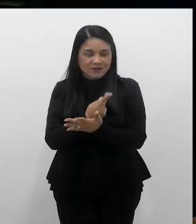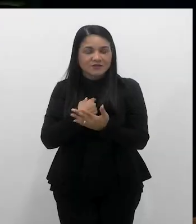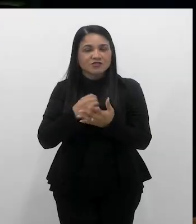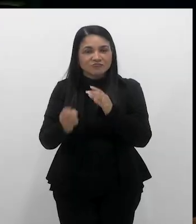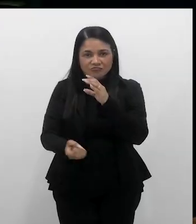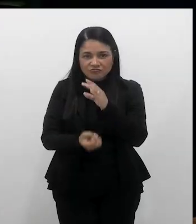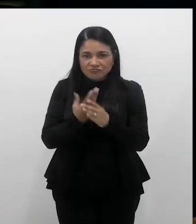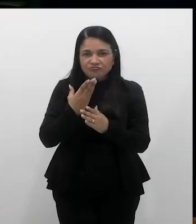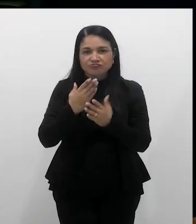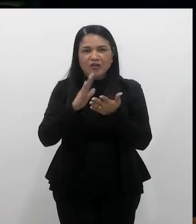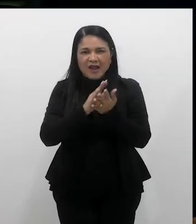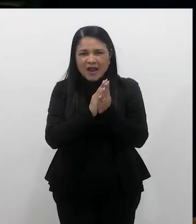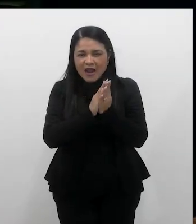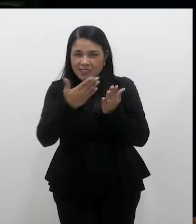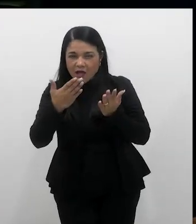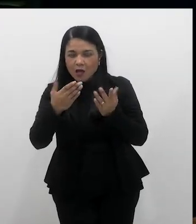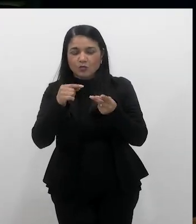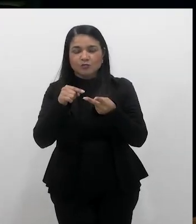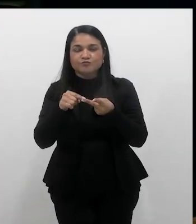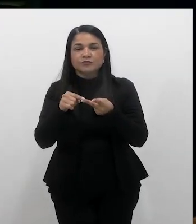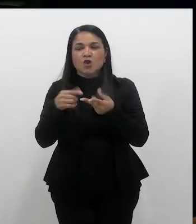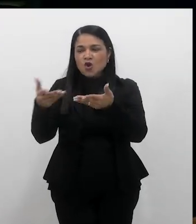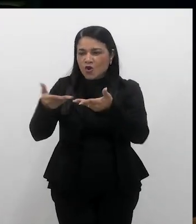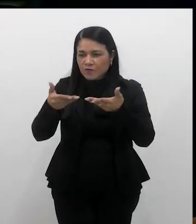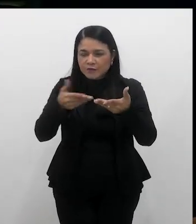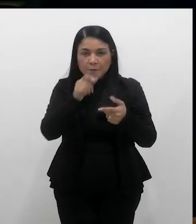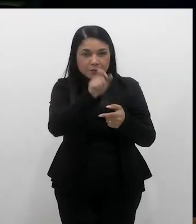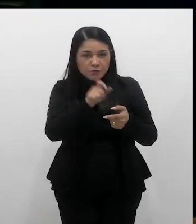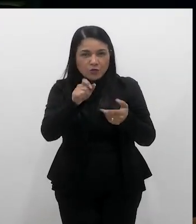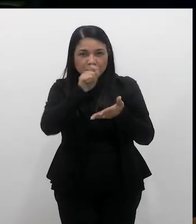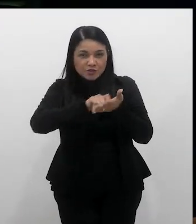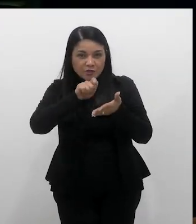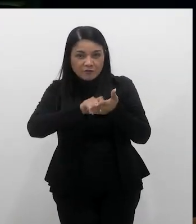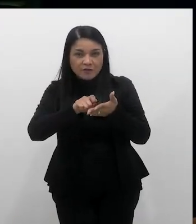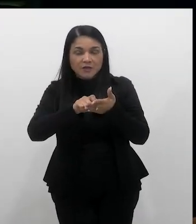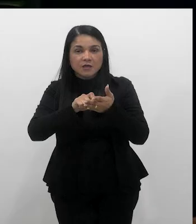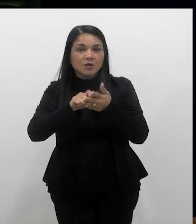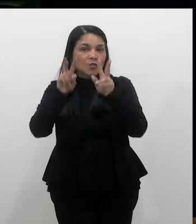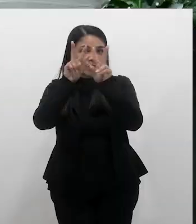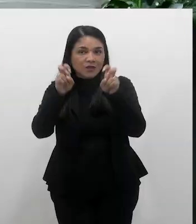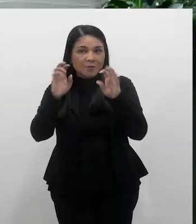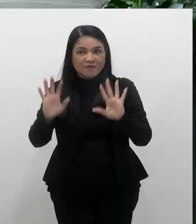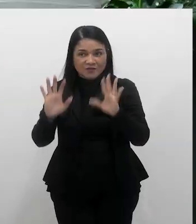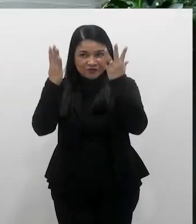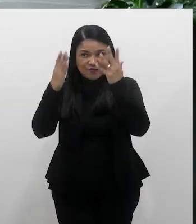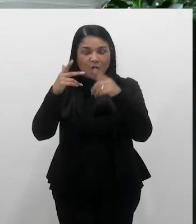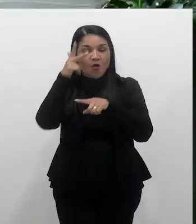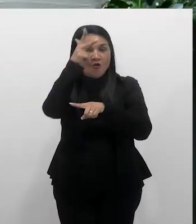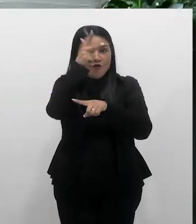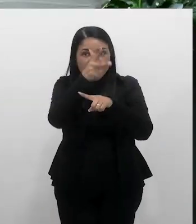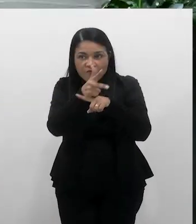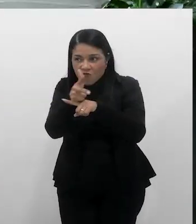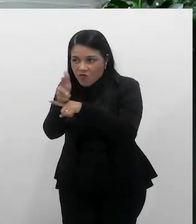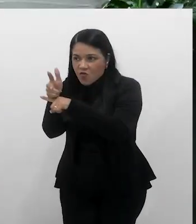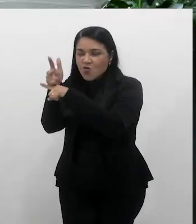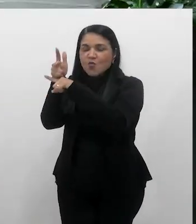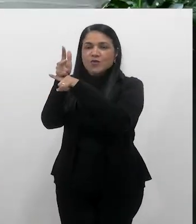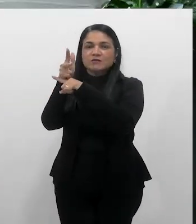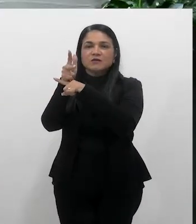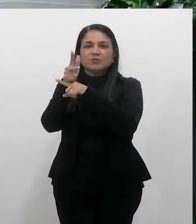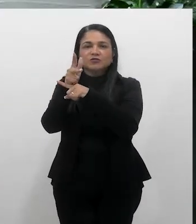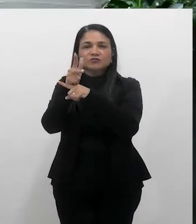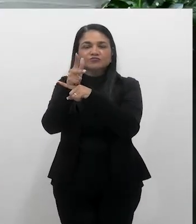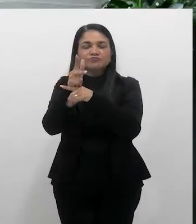constrói catálogos, a gente convida pessoas para escreverem sobre o festival, a gente filma tudo e depois constrói uns